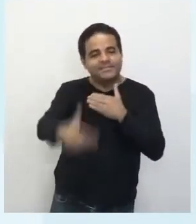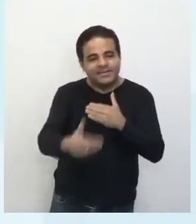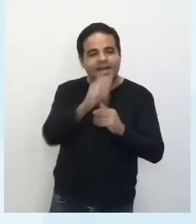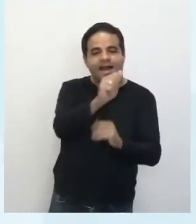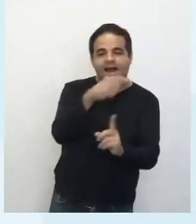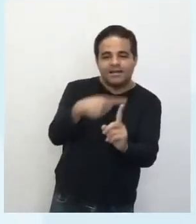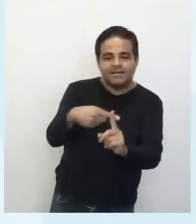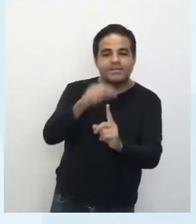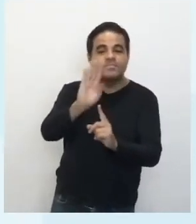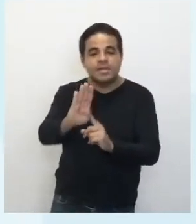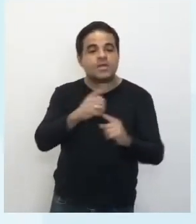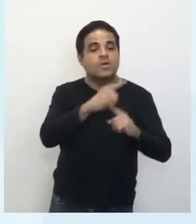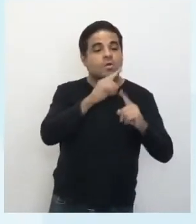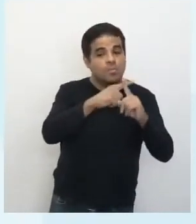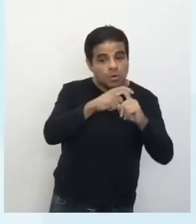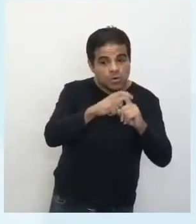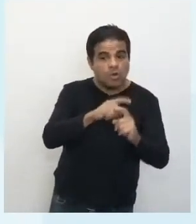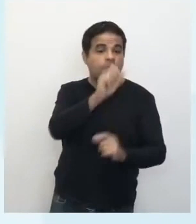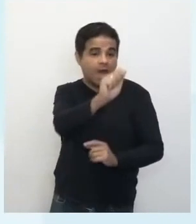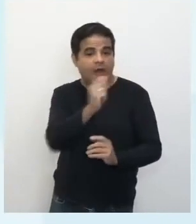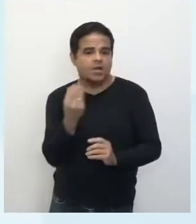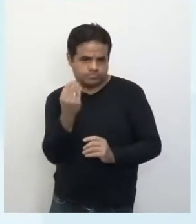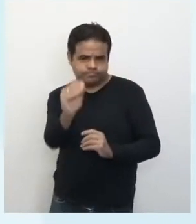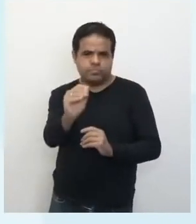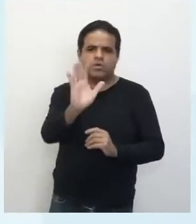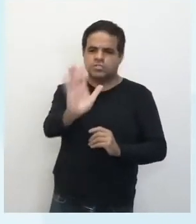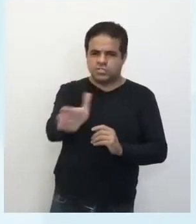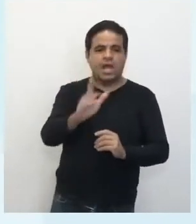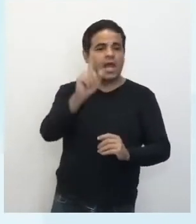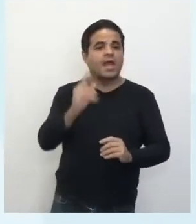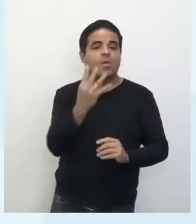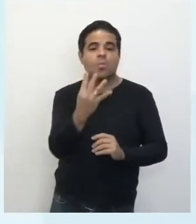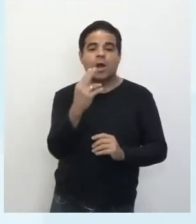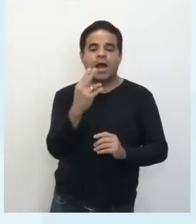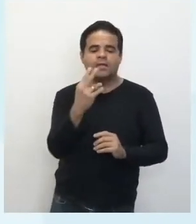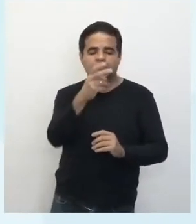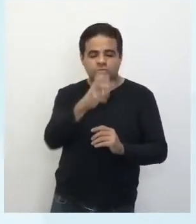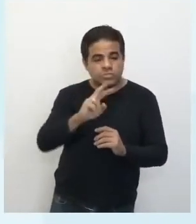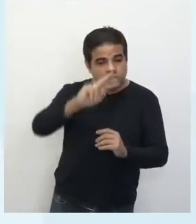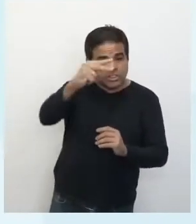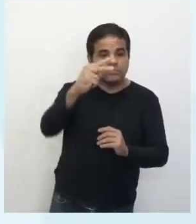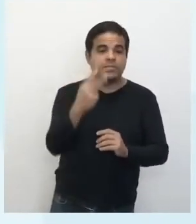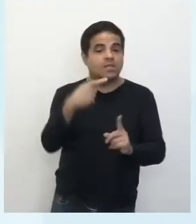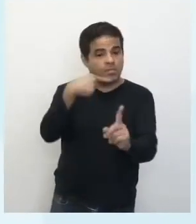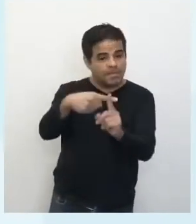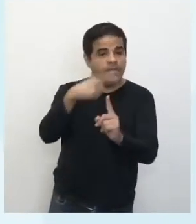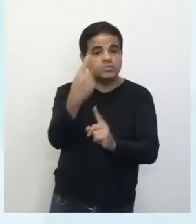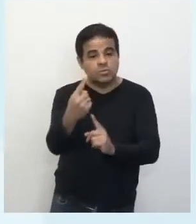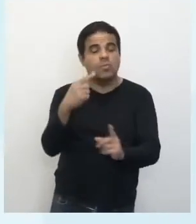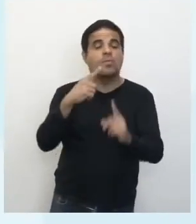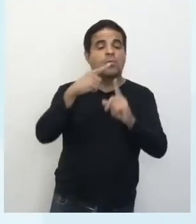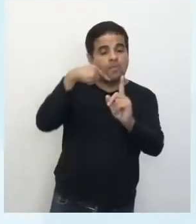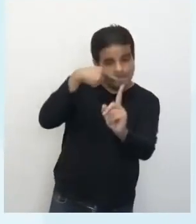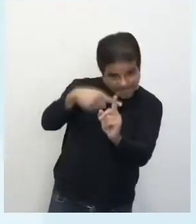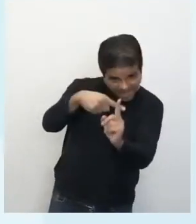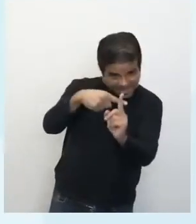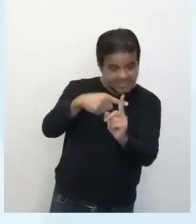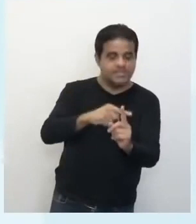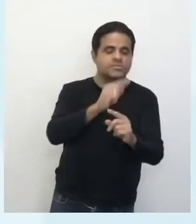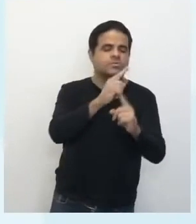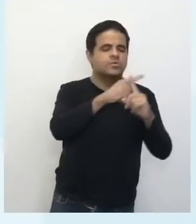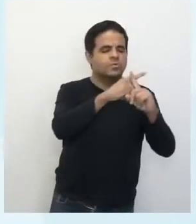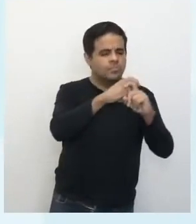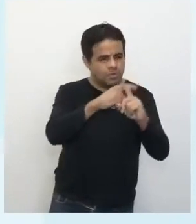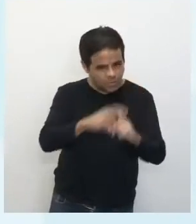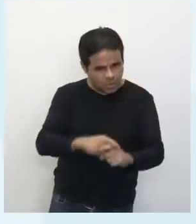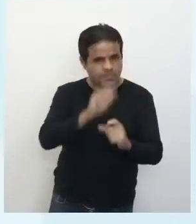com o B. O polinômio A, eu já coloquei aqui para vocês, ó, é o 4x² mais 1, mais o polinômio B, que é esse